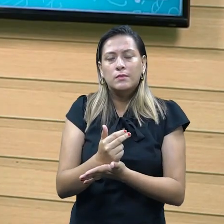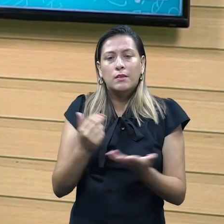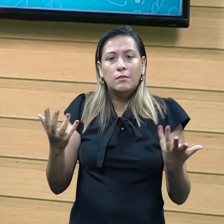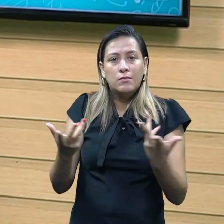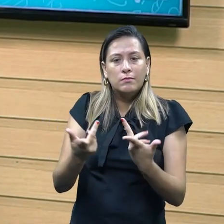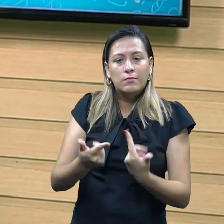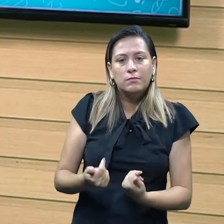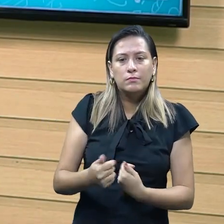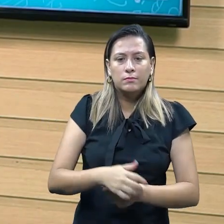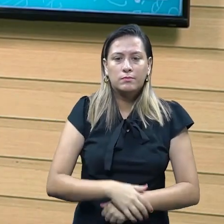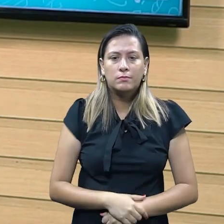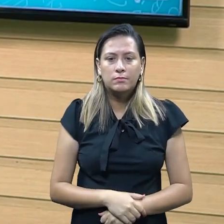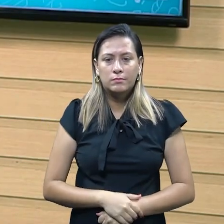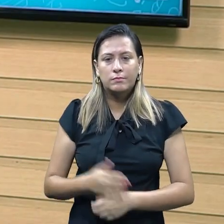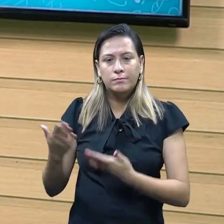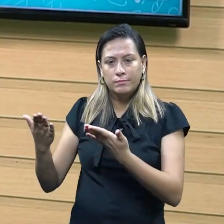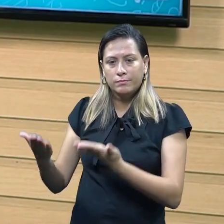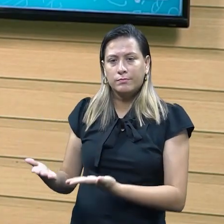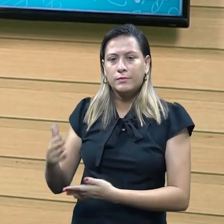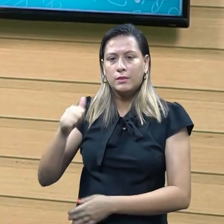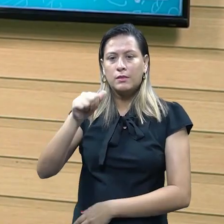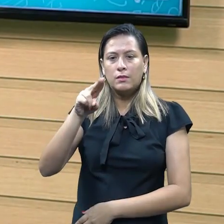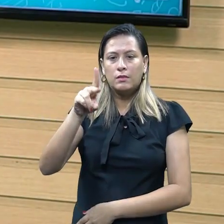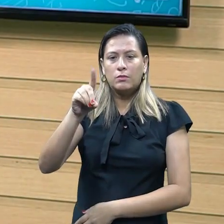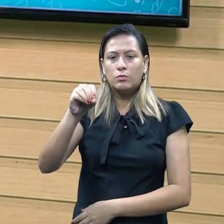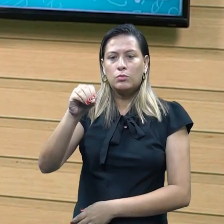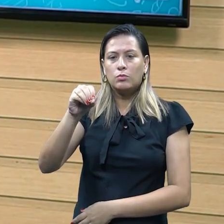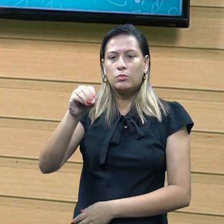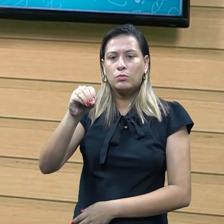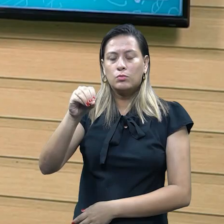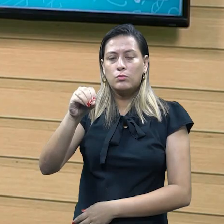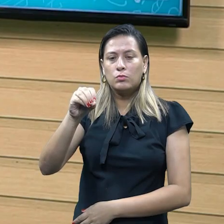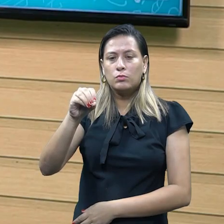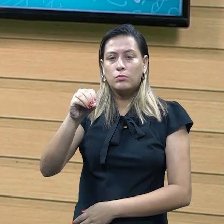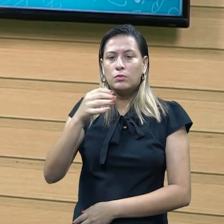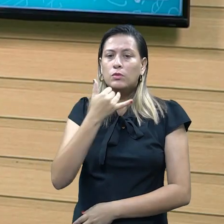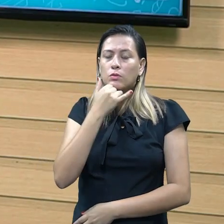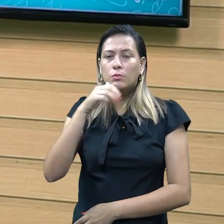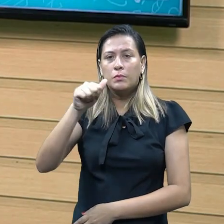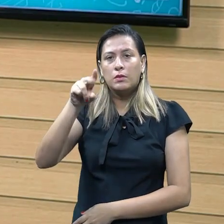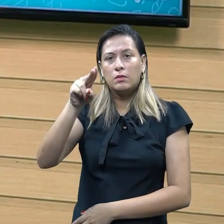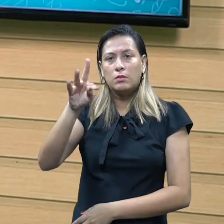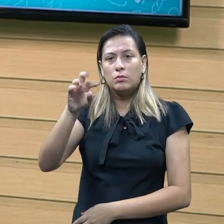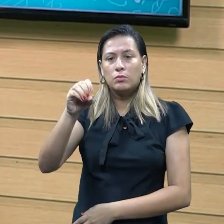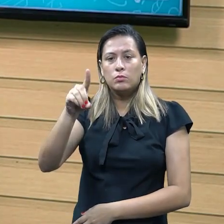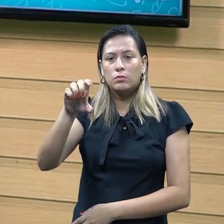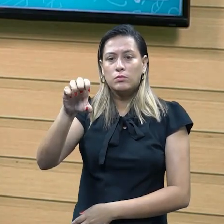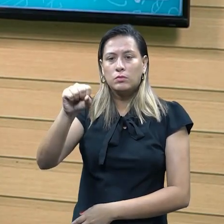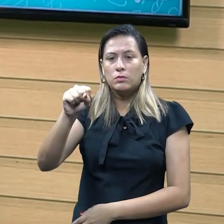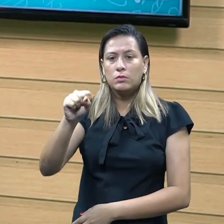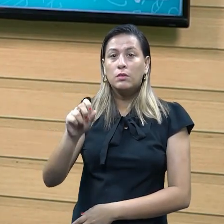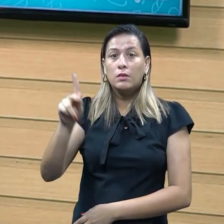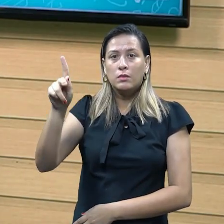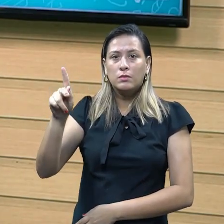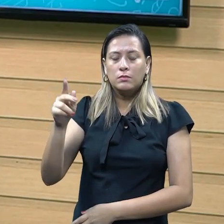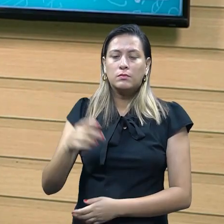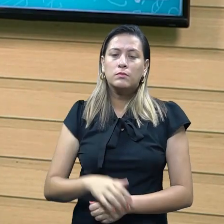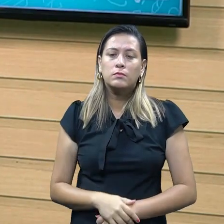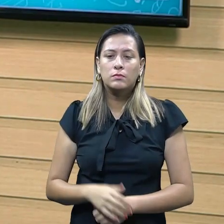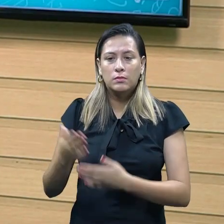eficiente. Então, o Autodesk, a versão mais atualizada de 2021, é apenas um desses